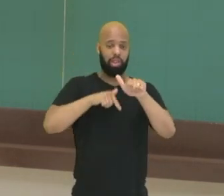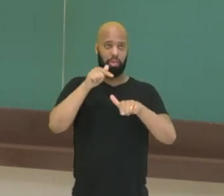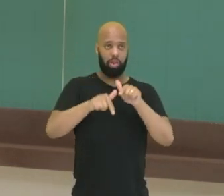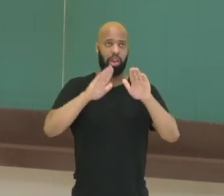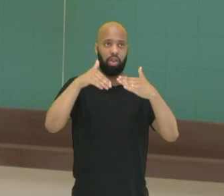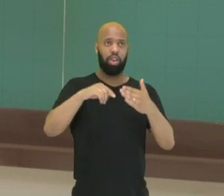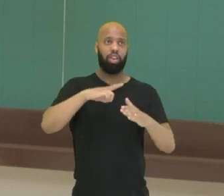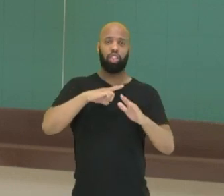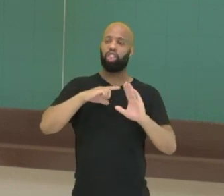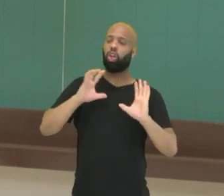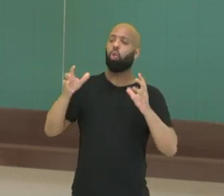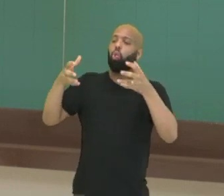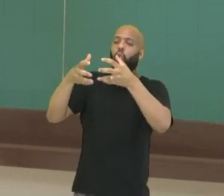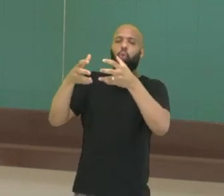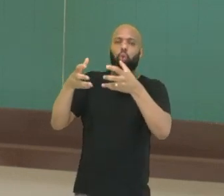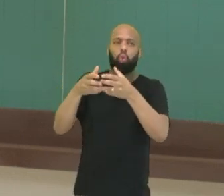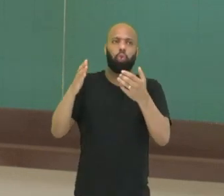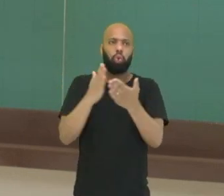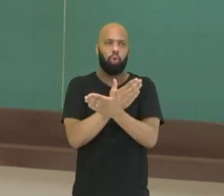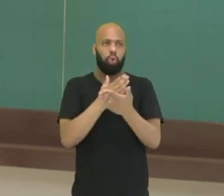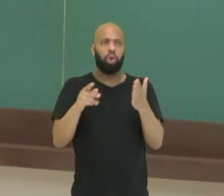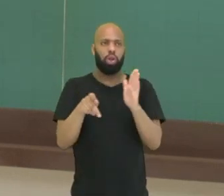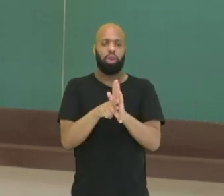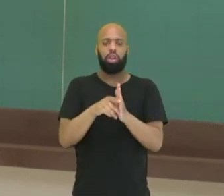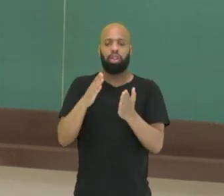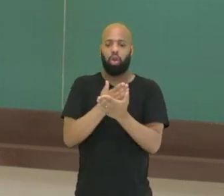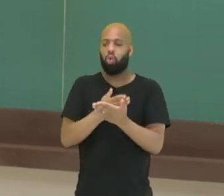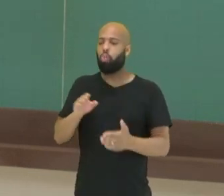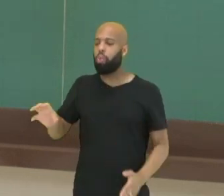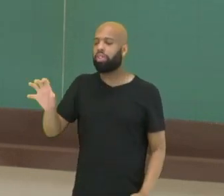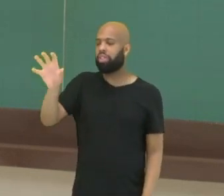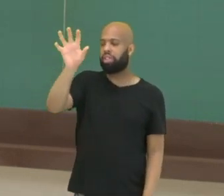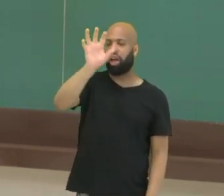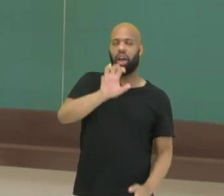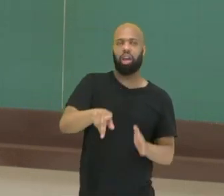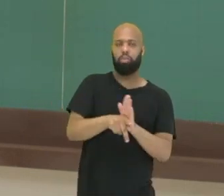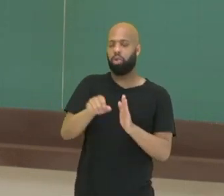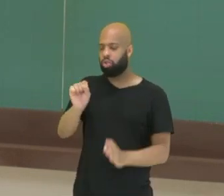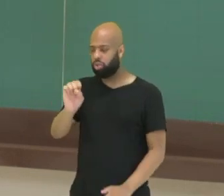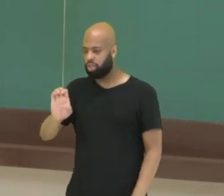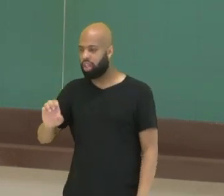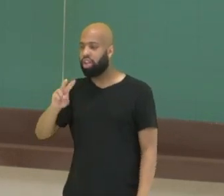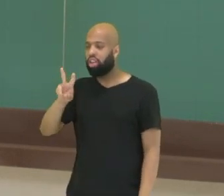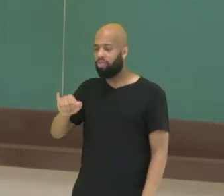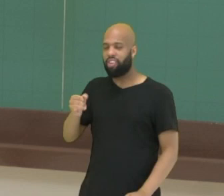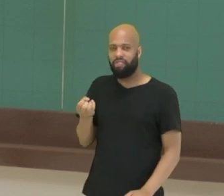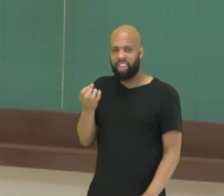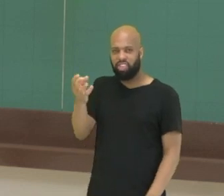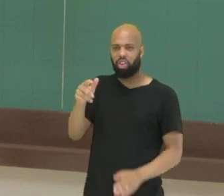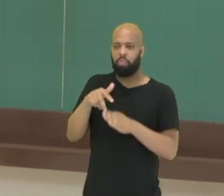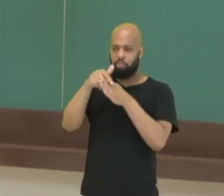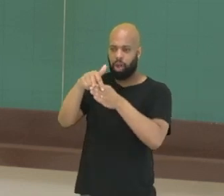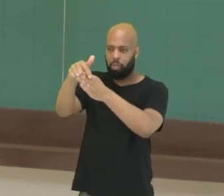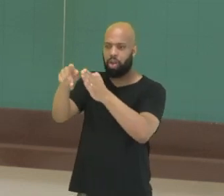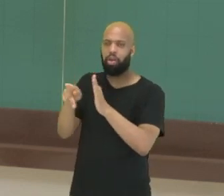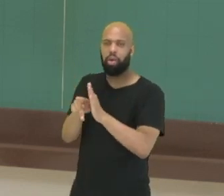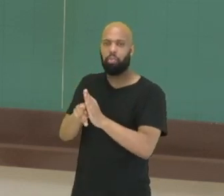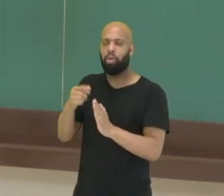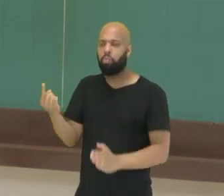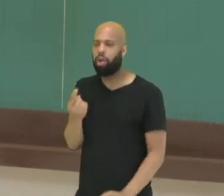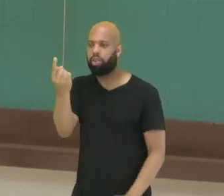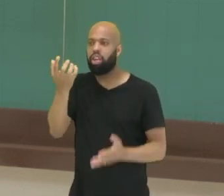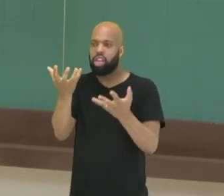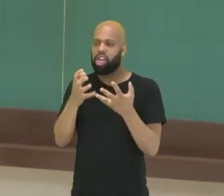eram grupos que saíam de determinadas áreas do Sudeste para o interior com o objetivo de capturar